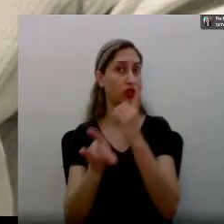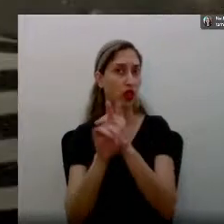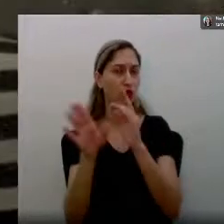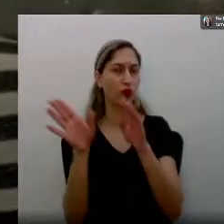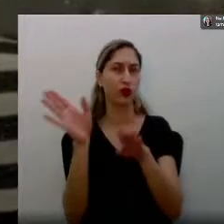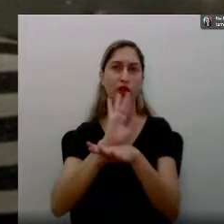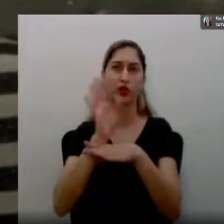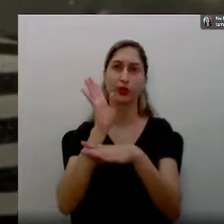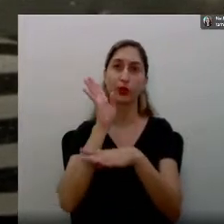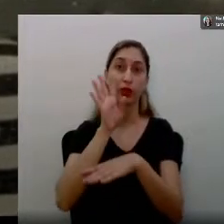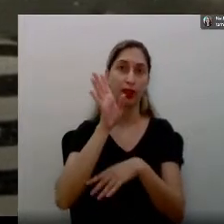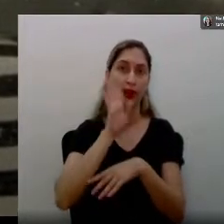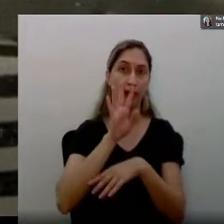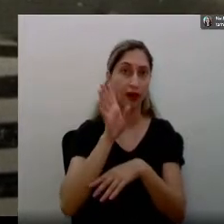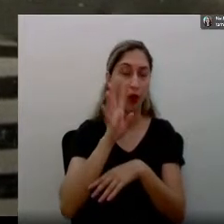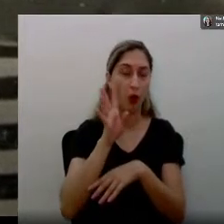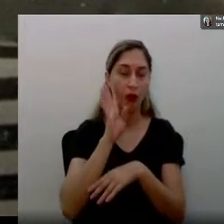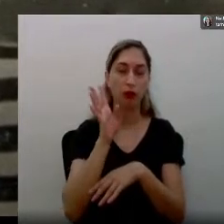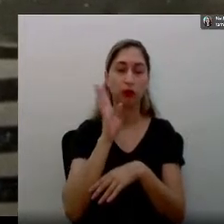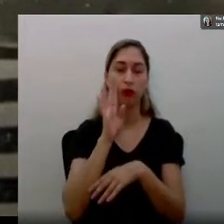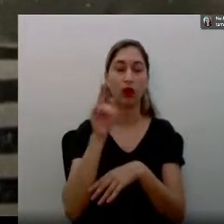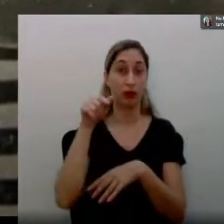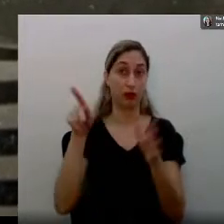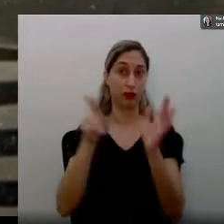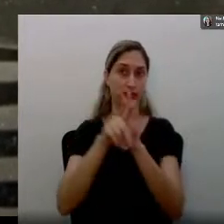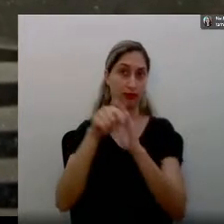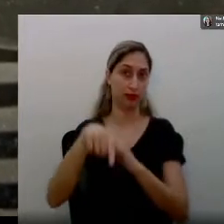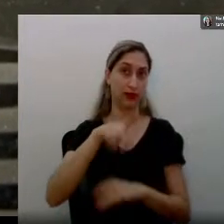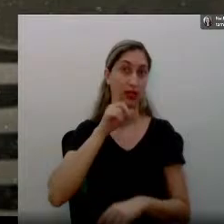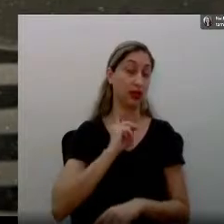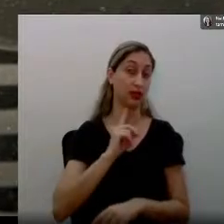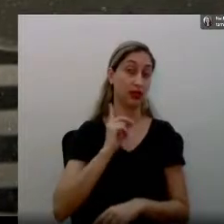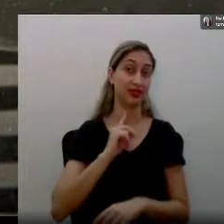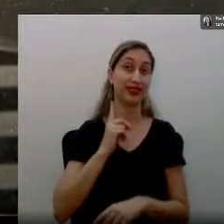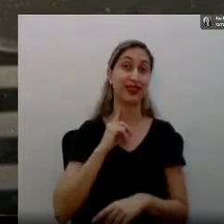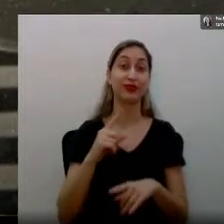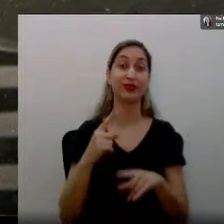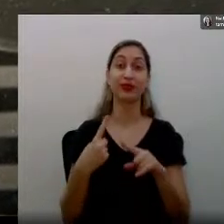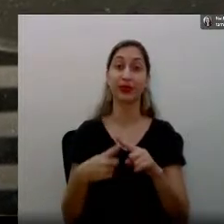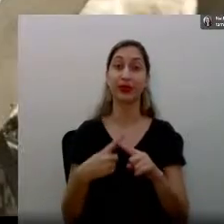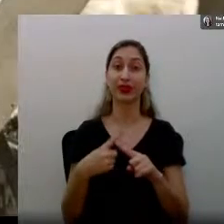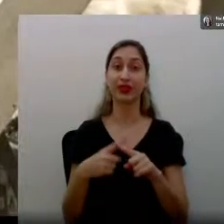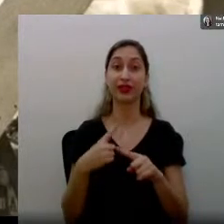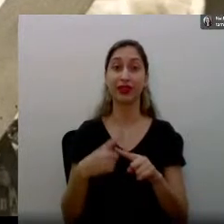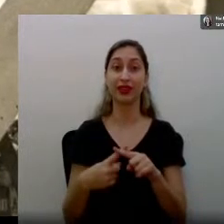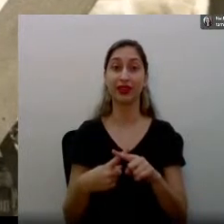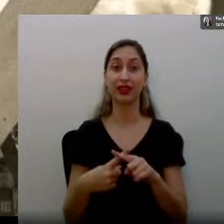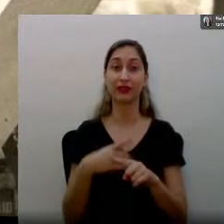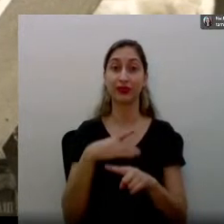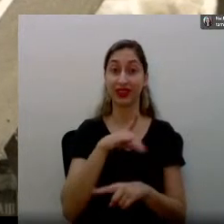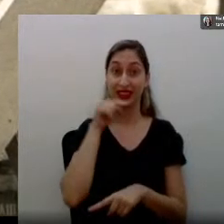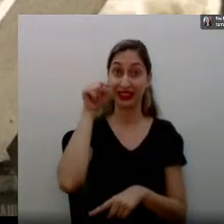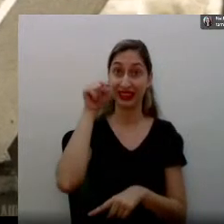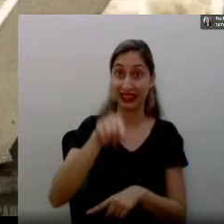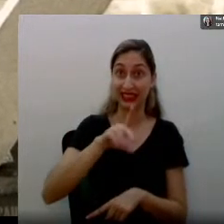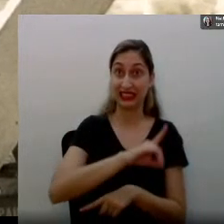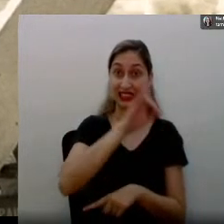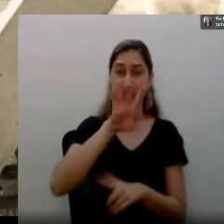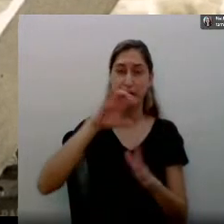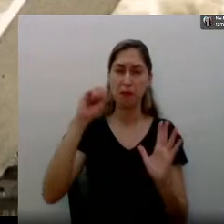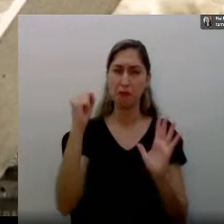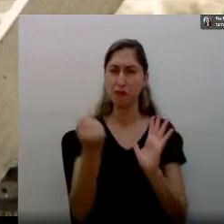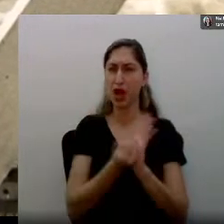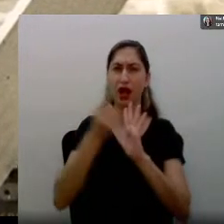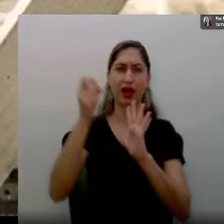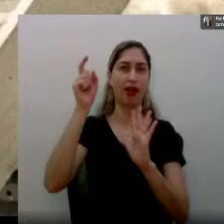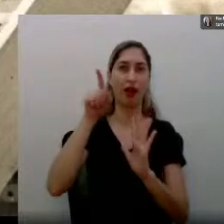Estado de Minas com cenas e as pessoas fizeram lá no dia da observação desse dessa Eclipse